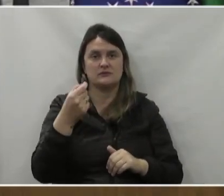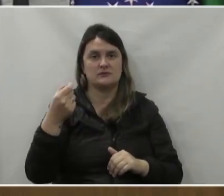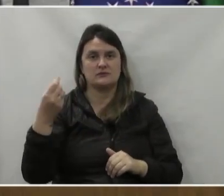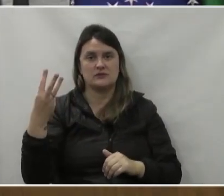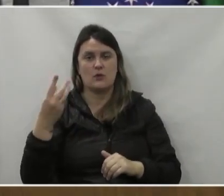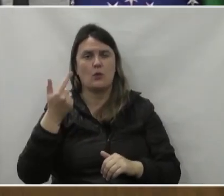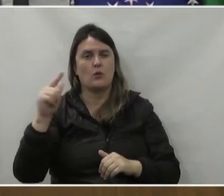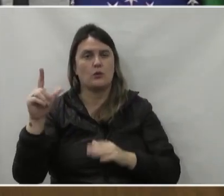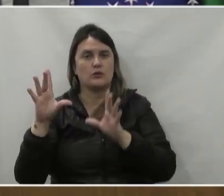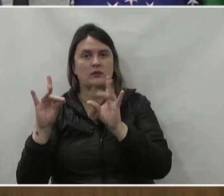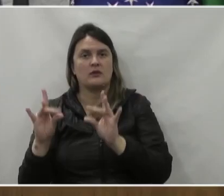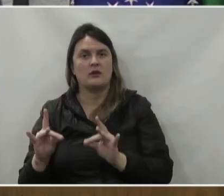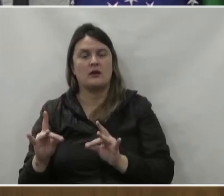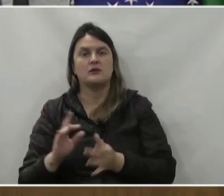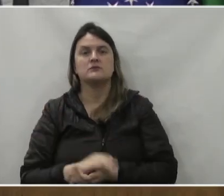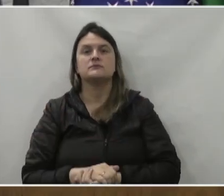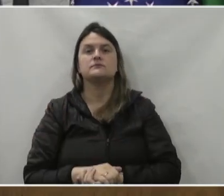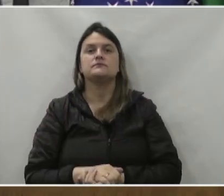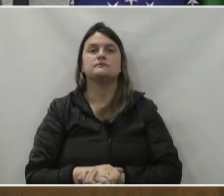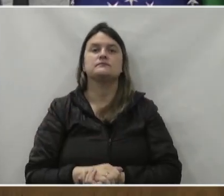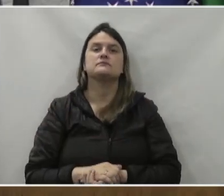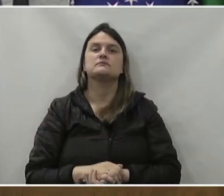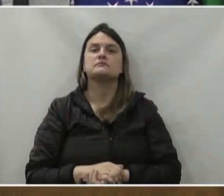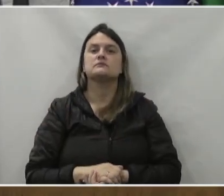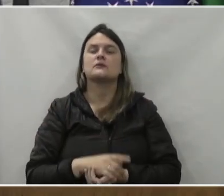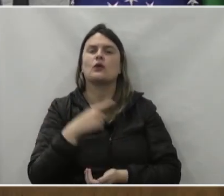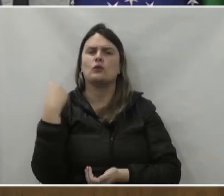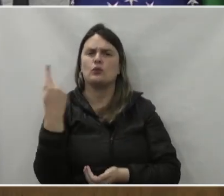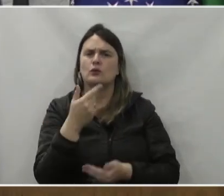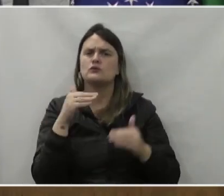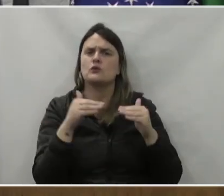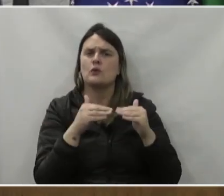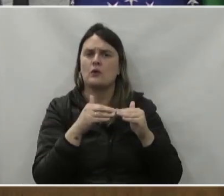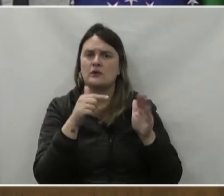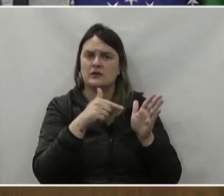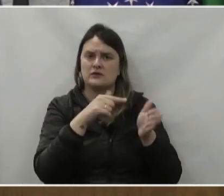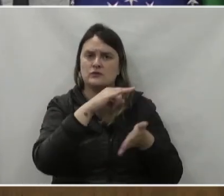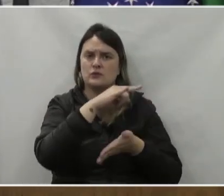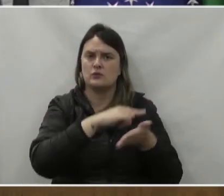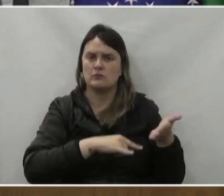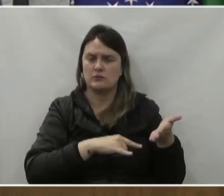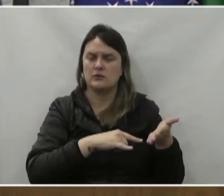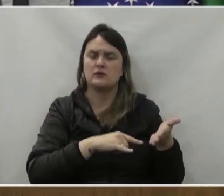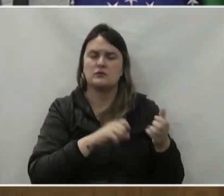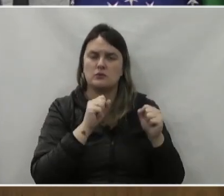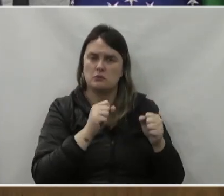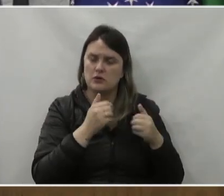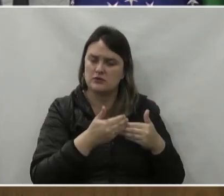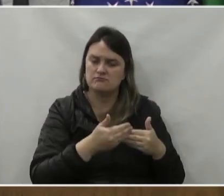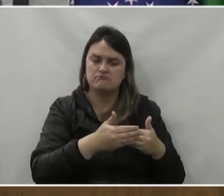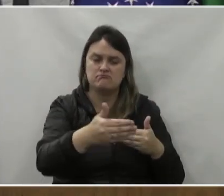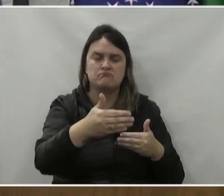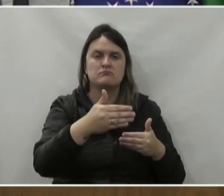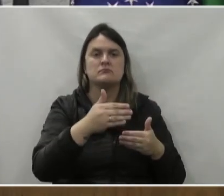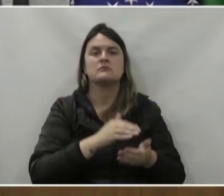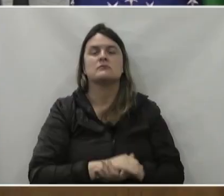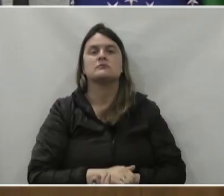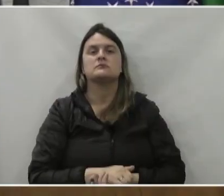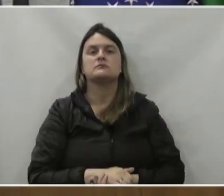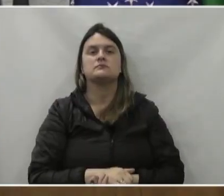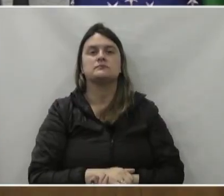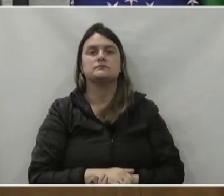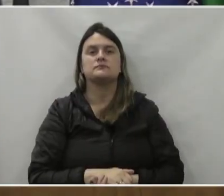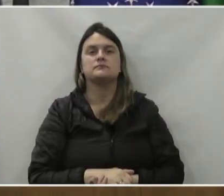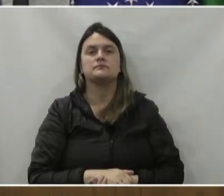3058/2003 e dá outras providências. Fundamentação: somos de parecer favorável ao projeto em questão, devendo o mesmo seguir os